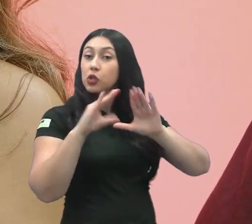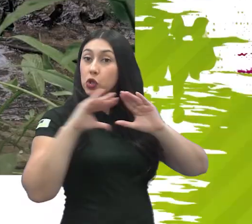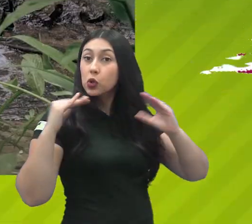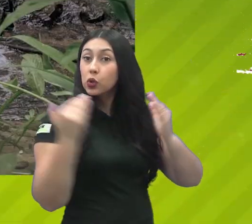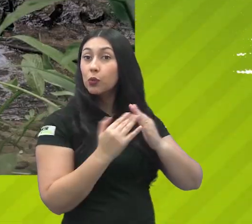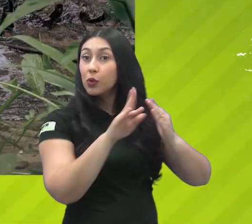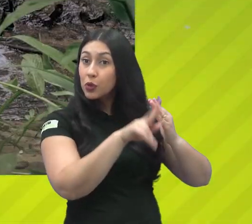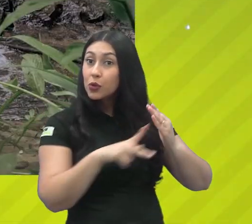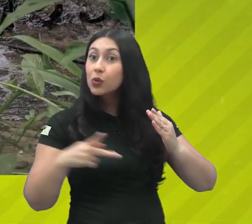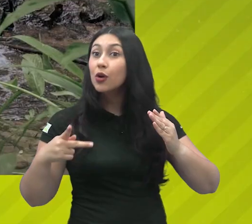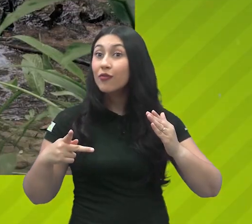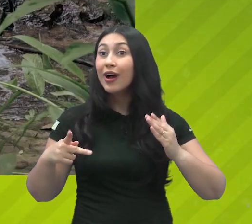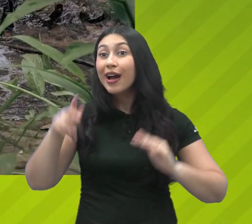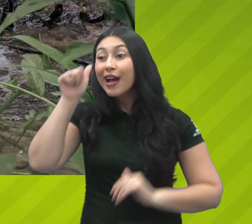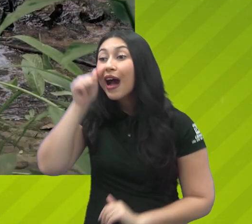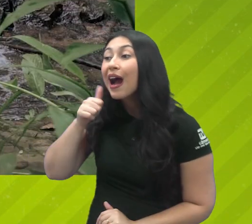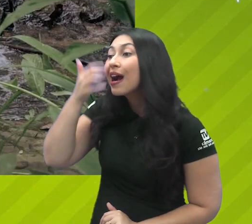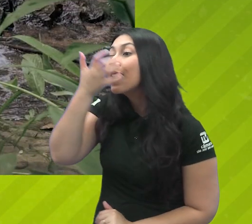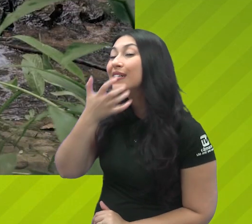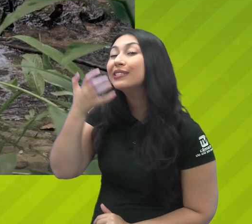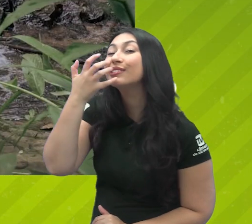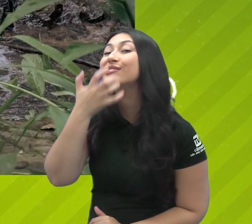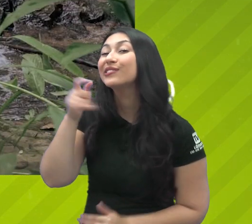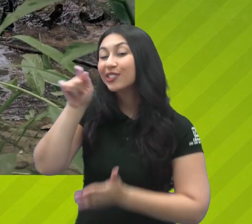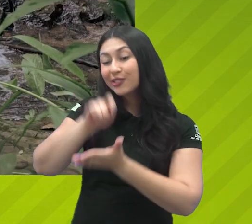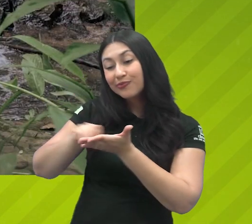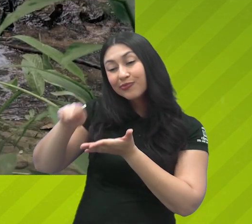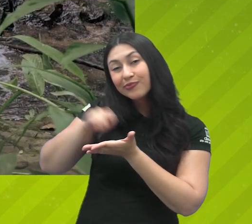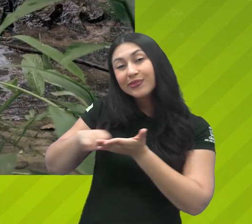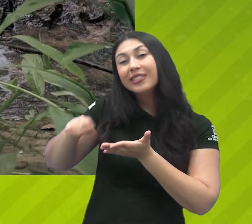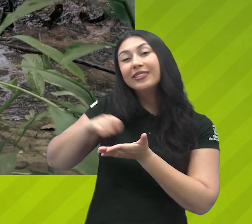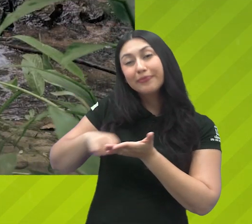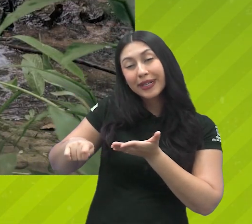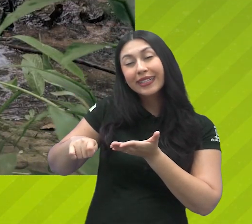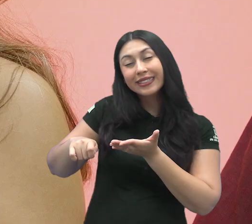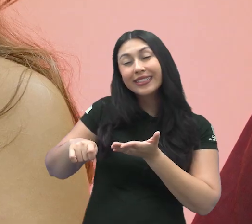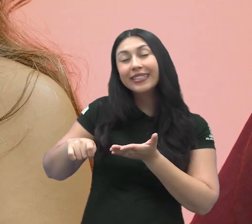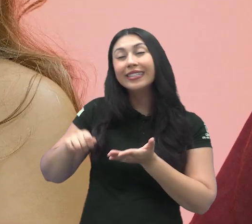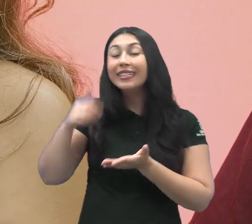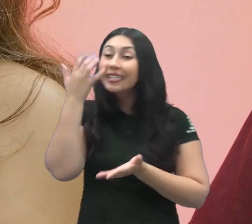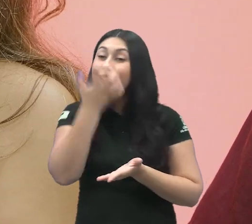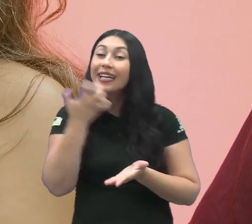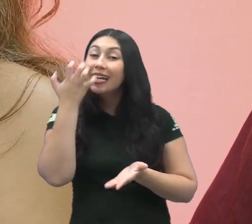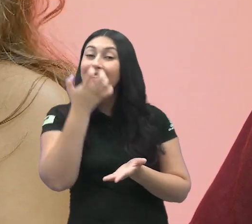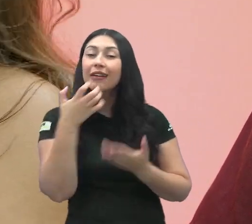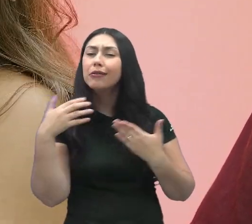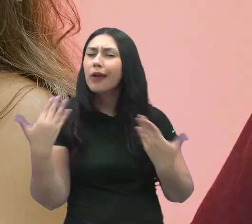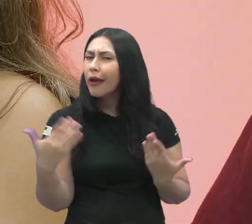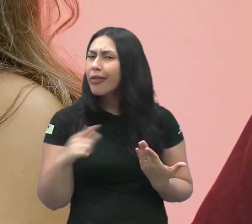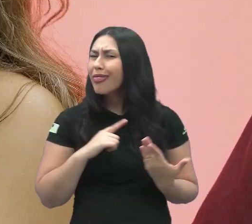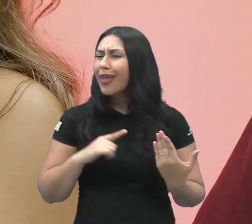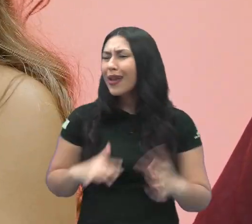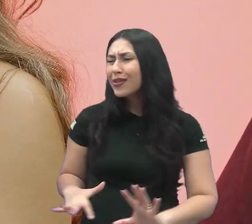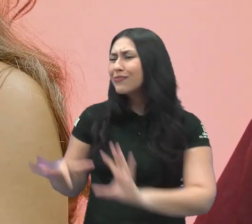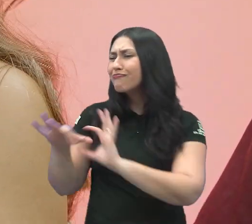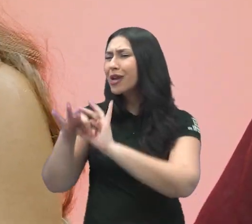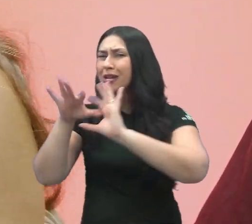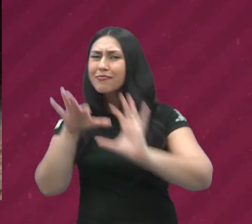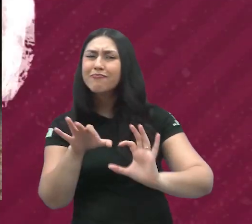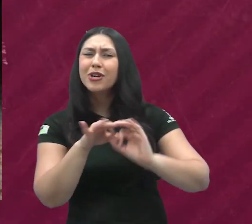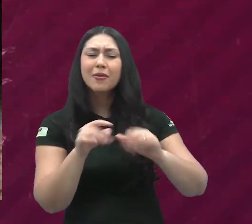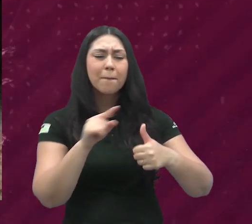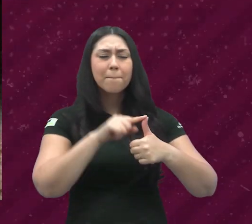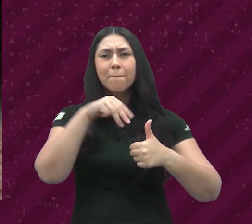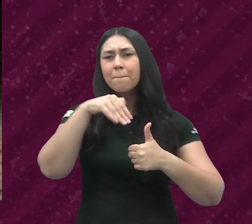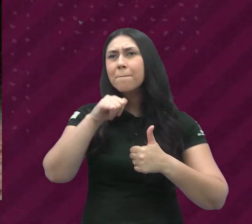do Vale do Paraíba que se chama Cantautoras, né? Mulheres que compõem suas próprias canções e interpretam. E nisso nasceram várias conexões, Meire